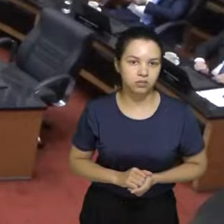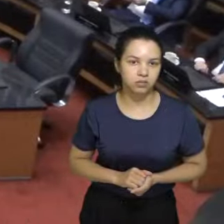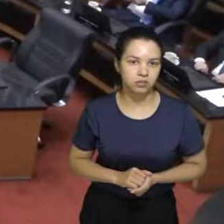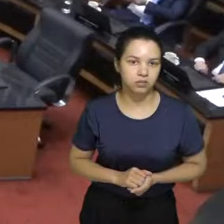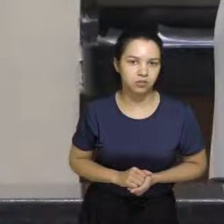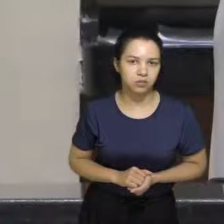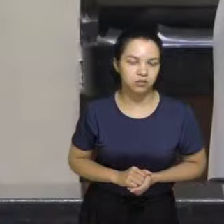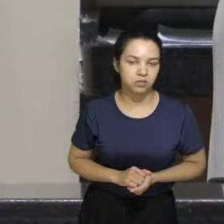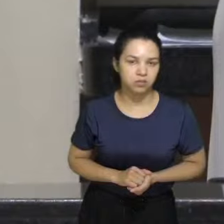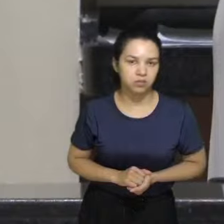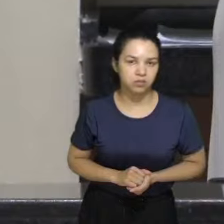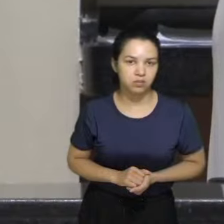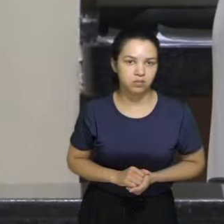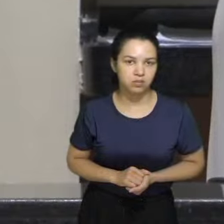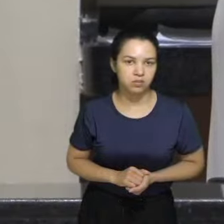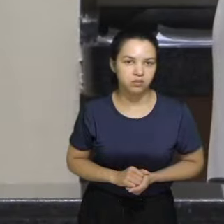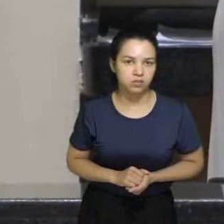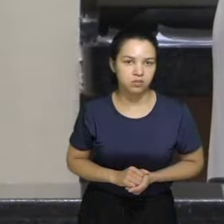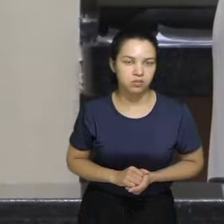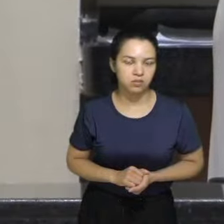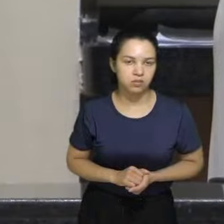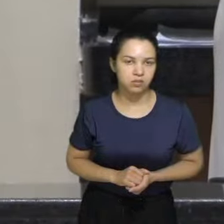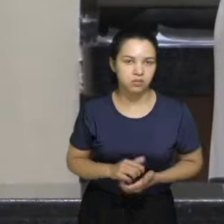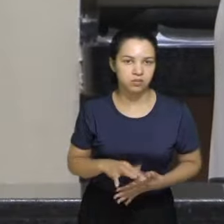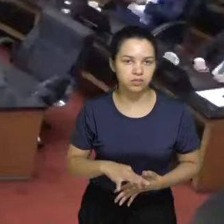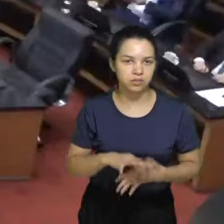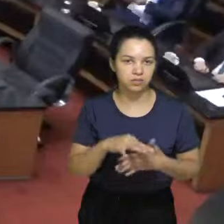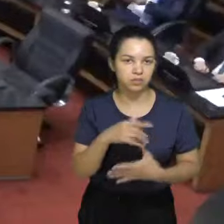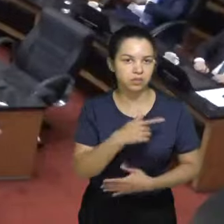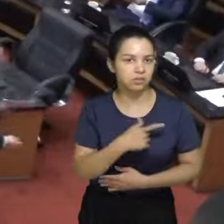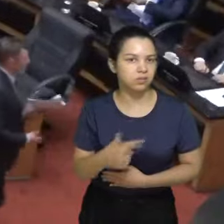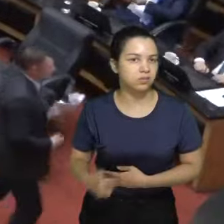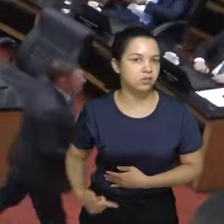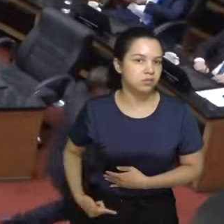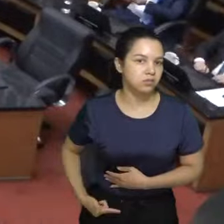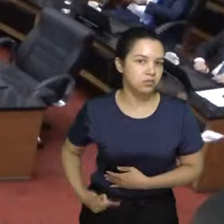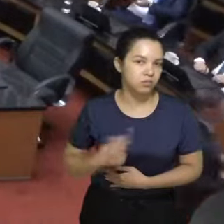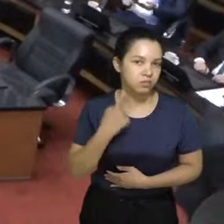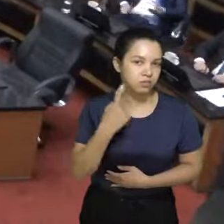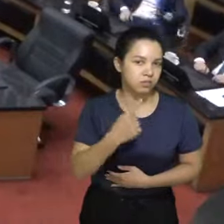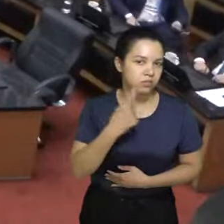Ainda para discutir a matéria, com a palavra o líder do governo, deputado Massocco.